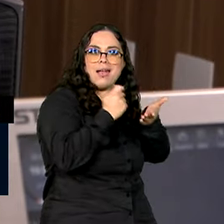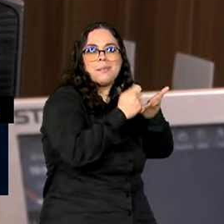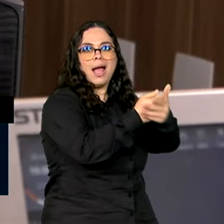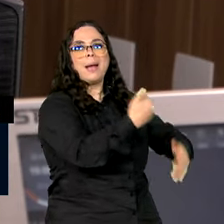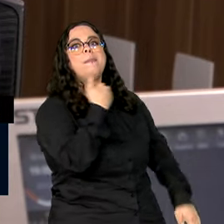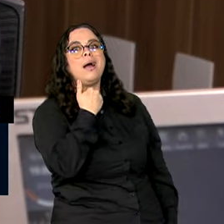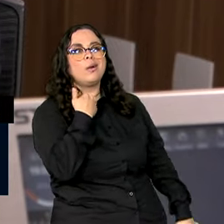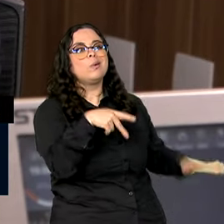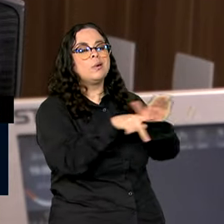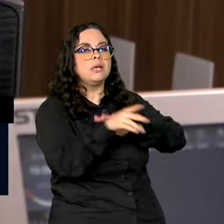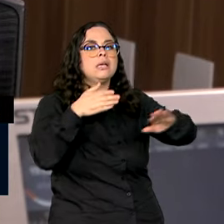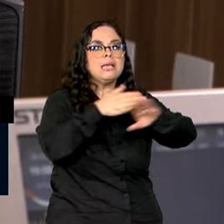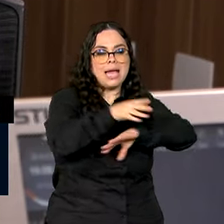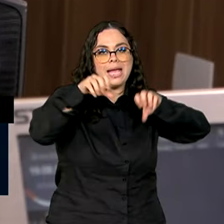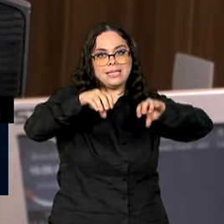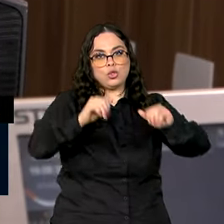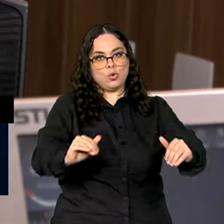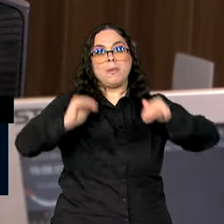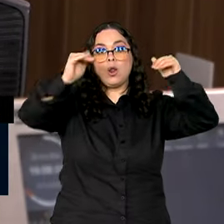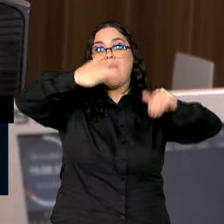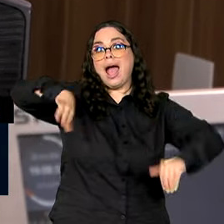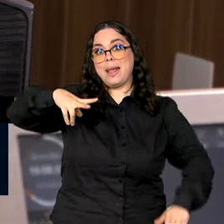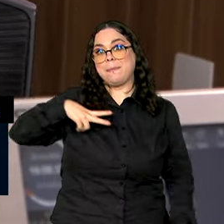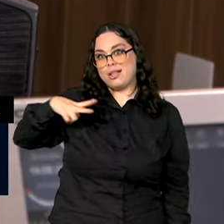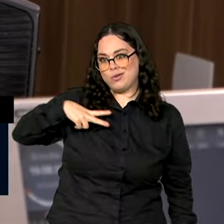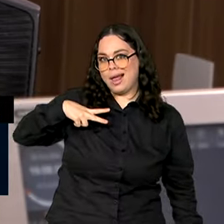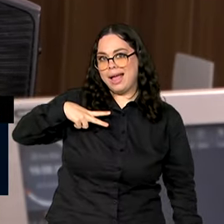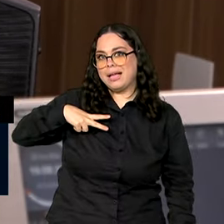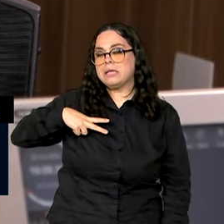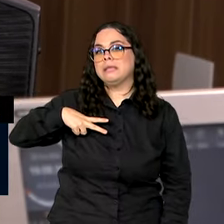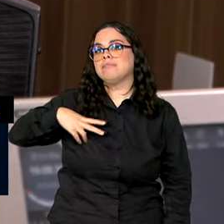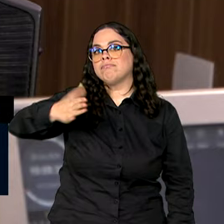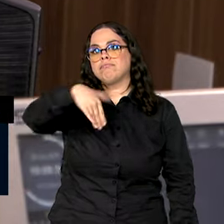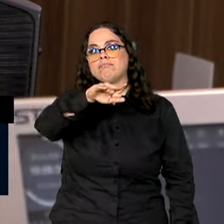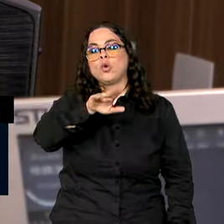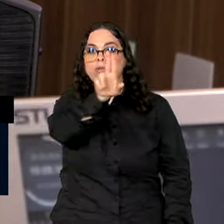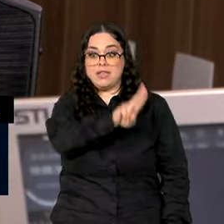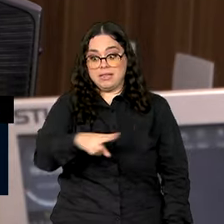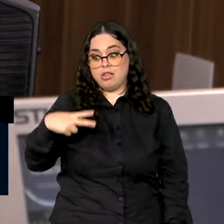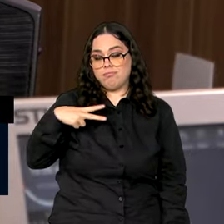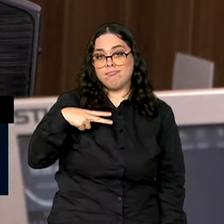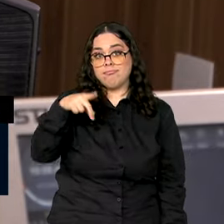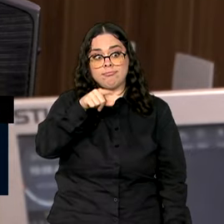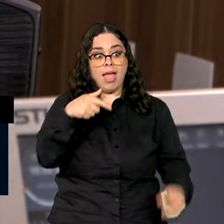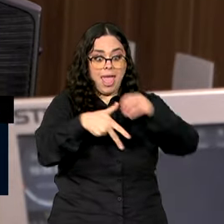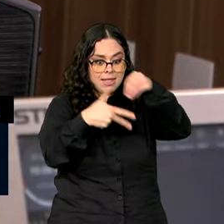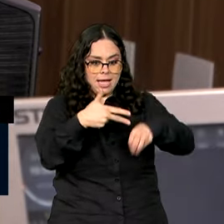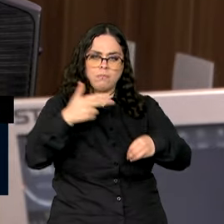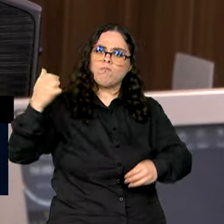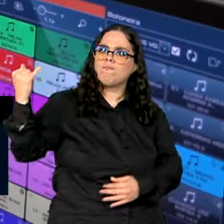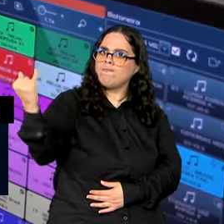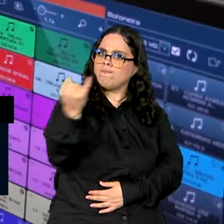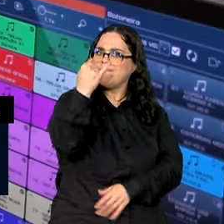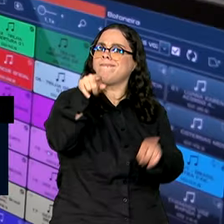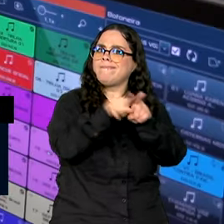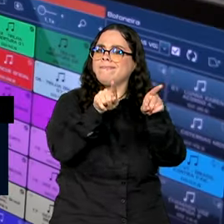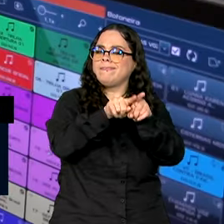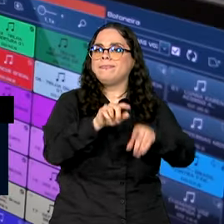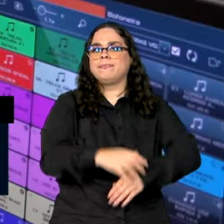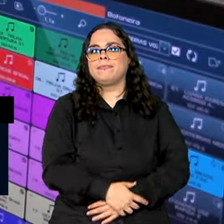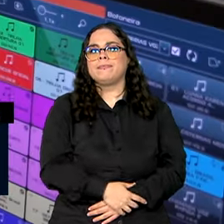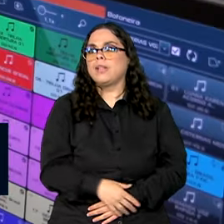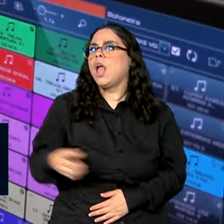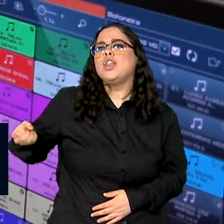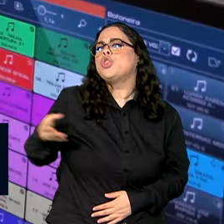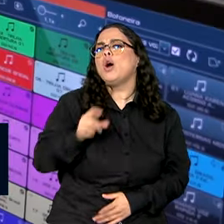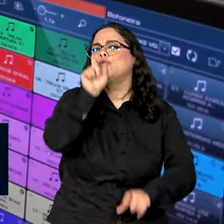educação superior no caso das da do financiamento né privadas o Enem é essencial e uma novidade esse ano é